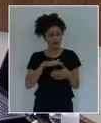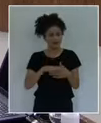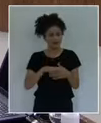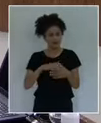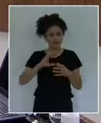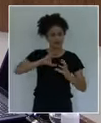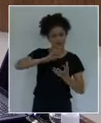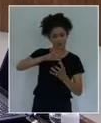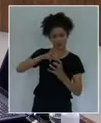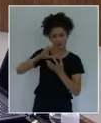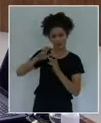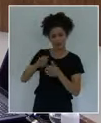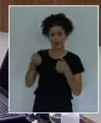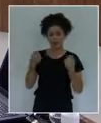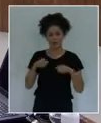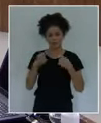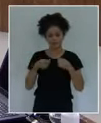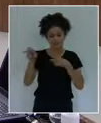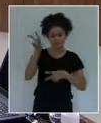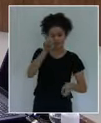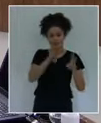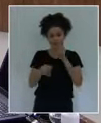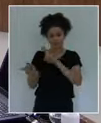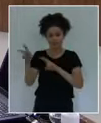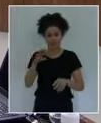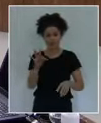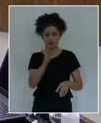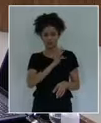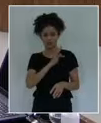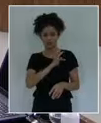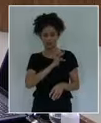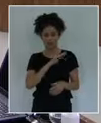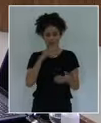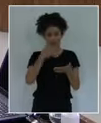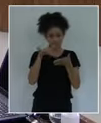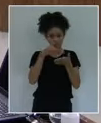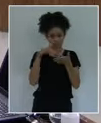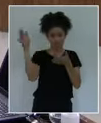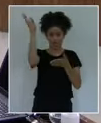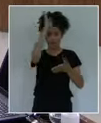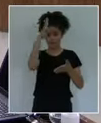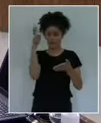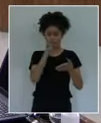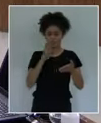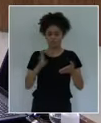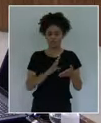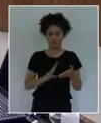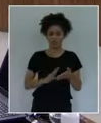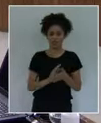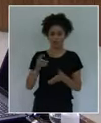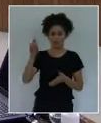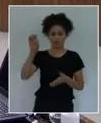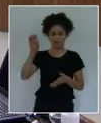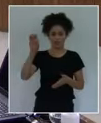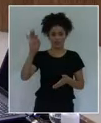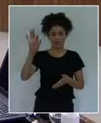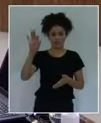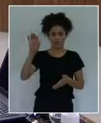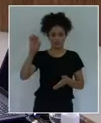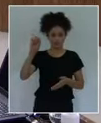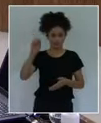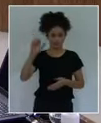todo analisado pelos técnicos da Secretaria Nacional de Defesa Civil. E se em algum ponto os técnicos acharem